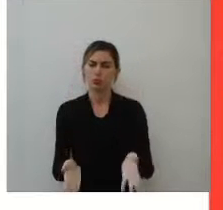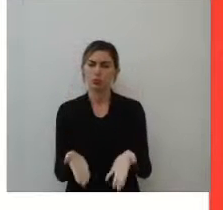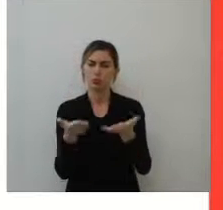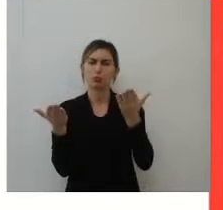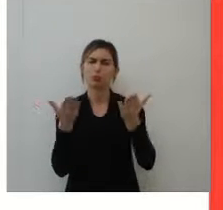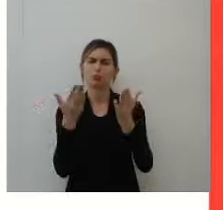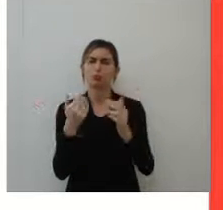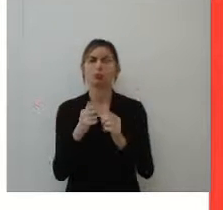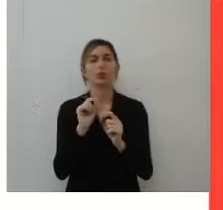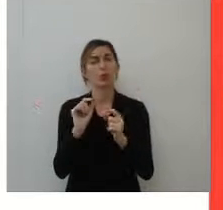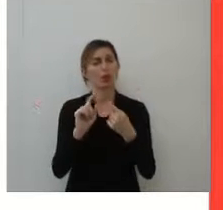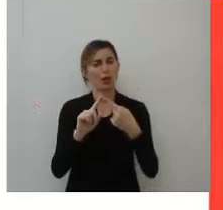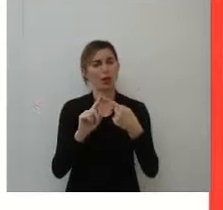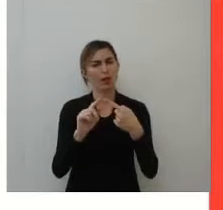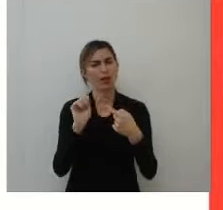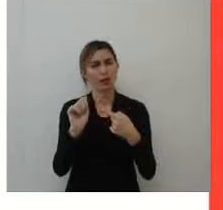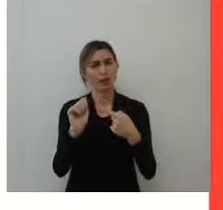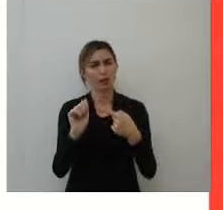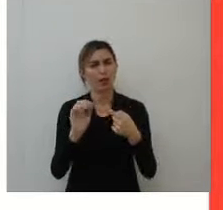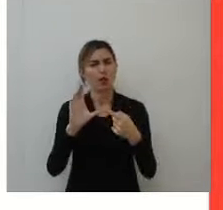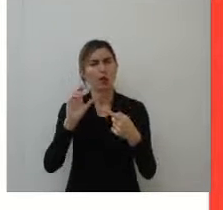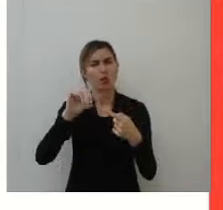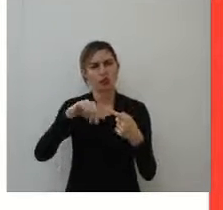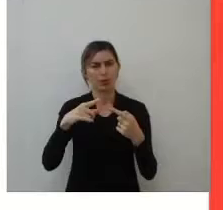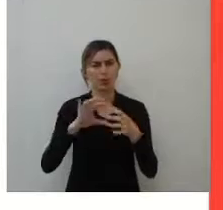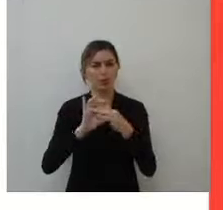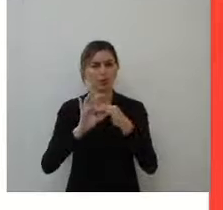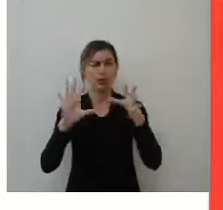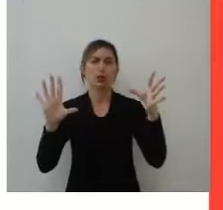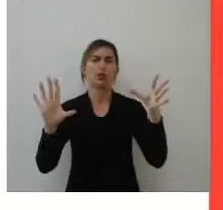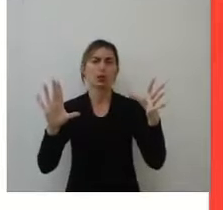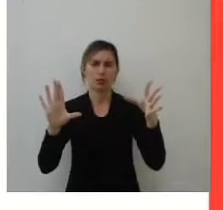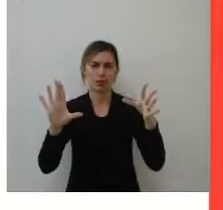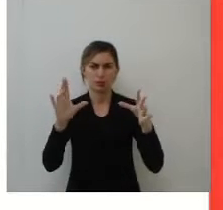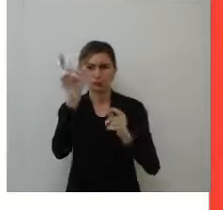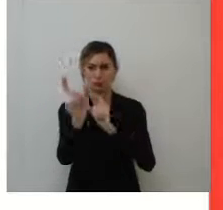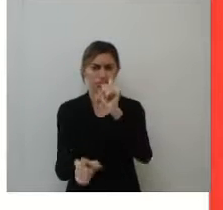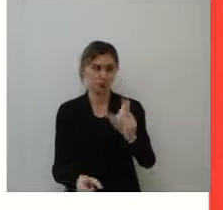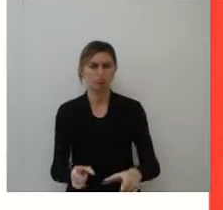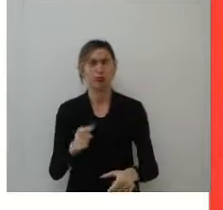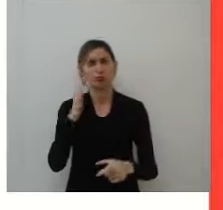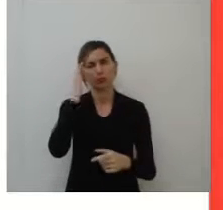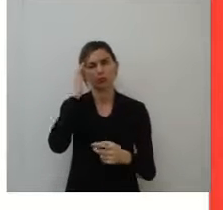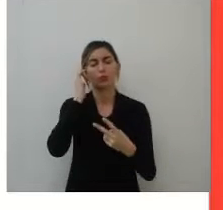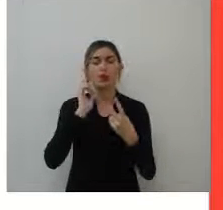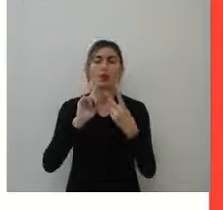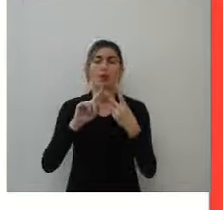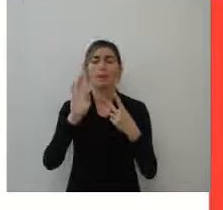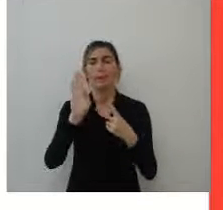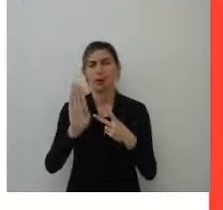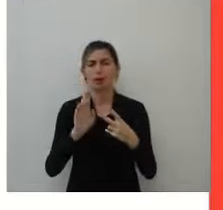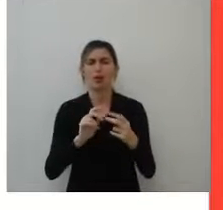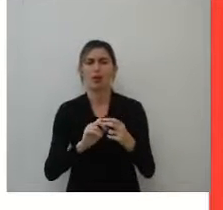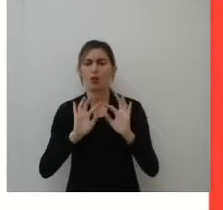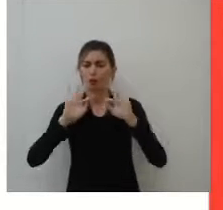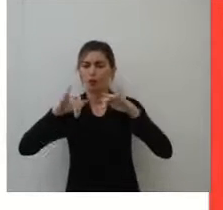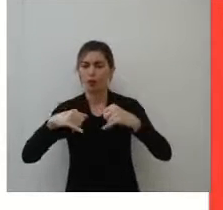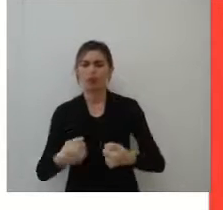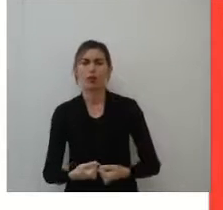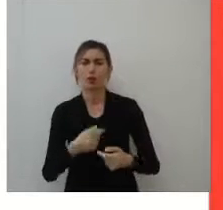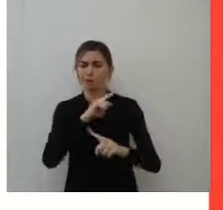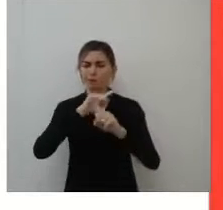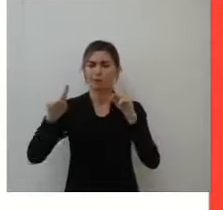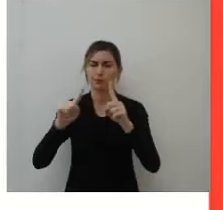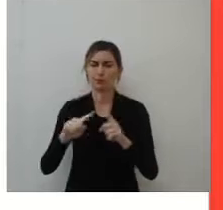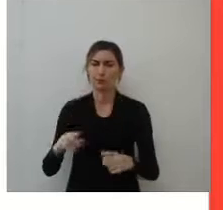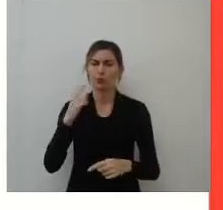propiciam, letra A concessão total de liberdade ao indivíduo, tá? Letra B, o fim da